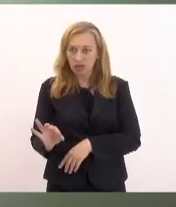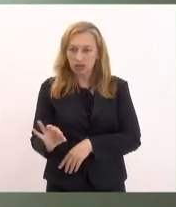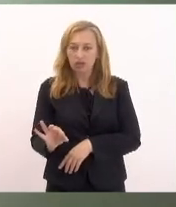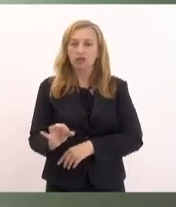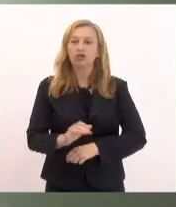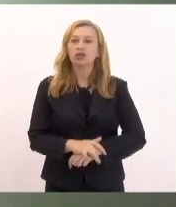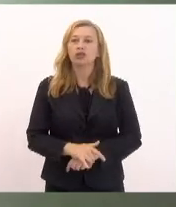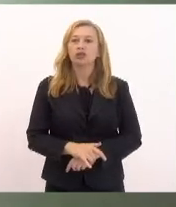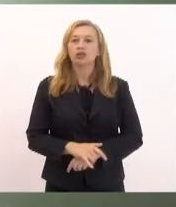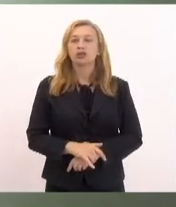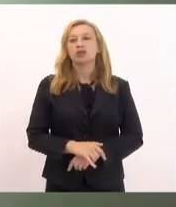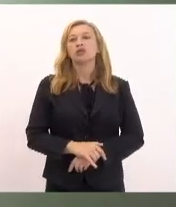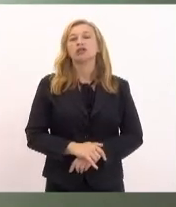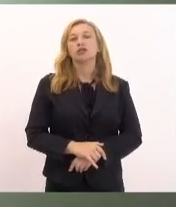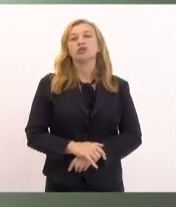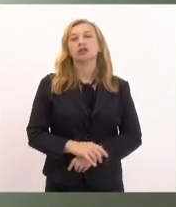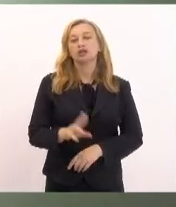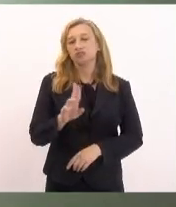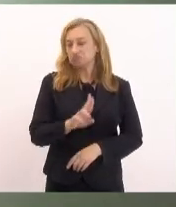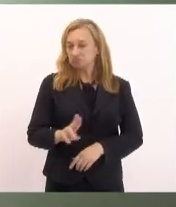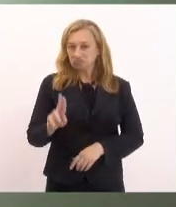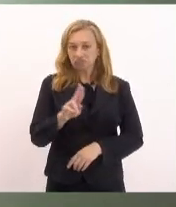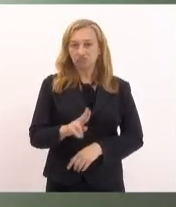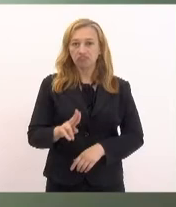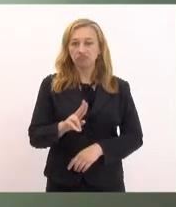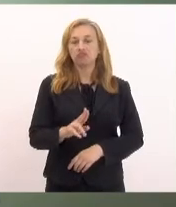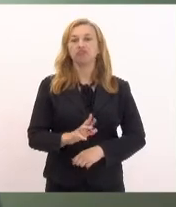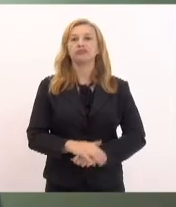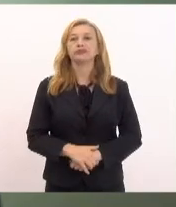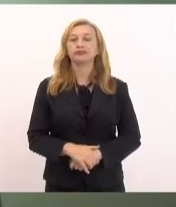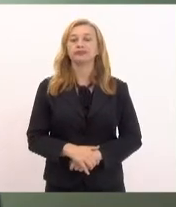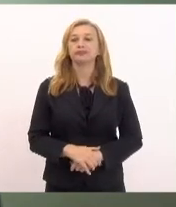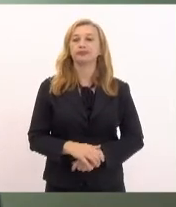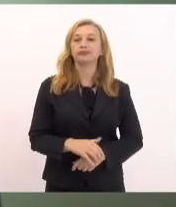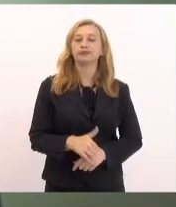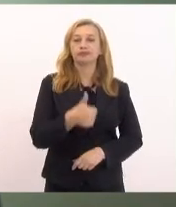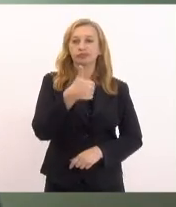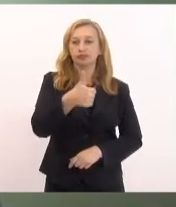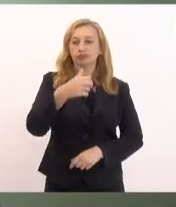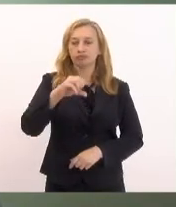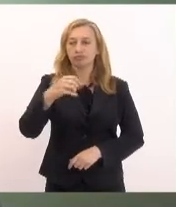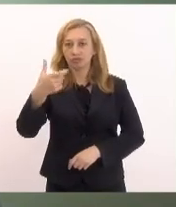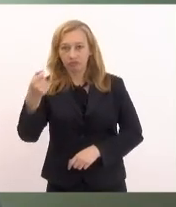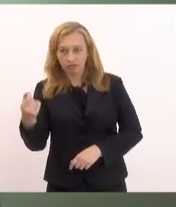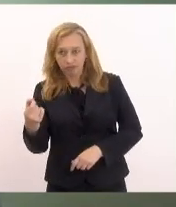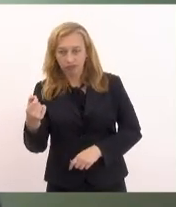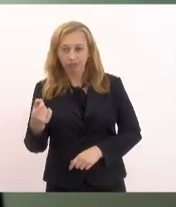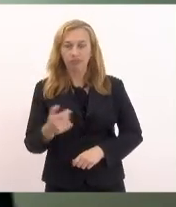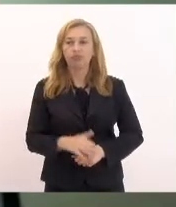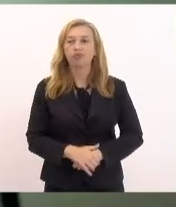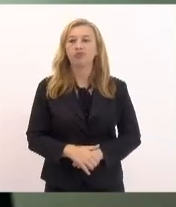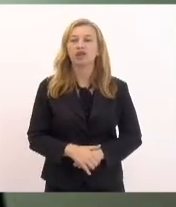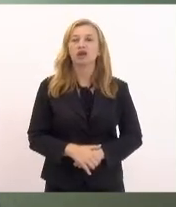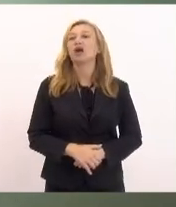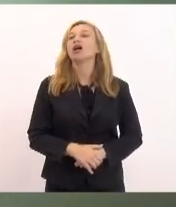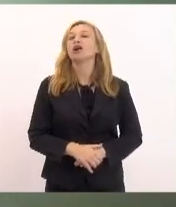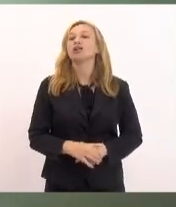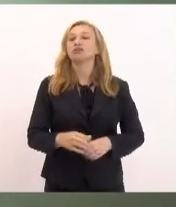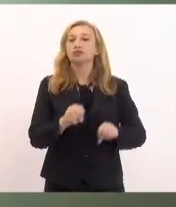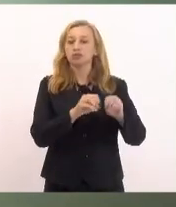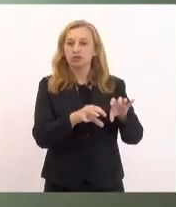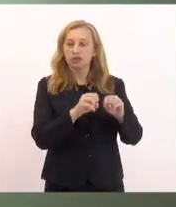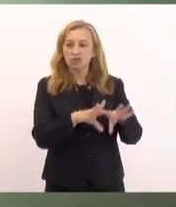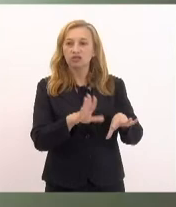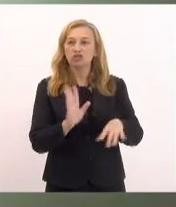estão subutilizados e subempregados. Em 2020, A questão da educação, que foi